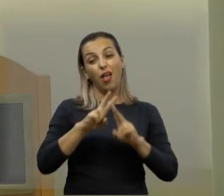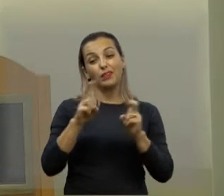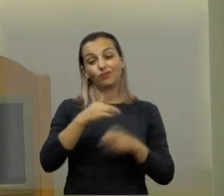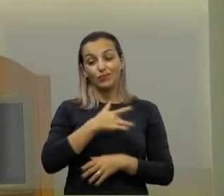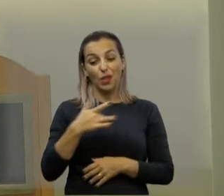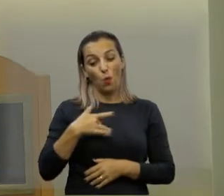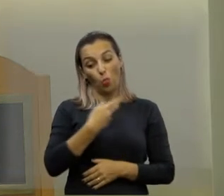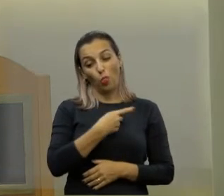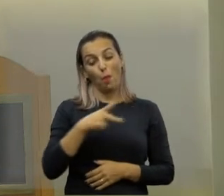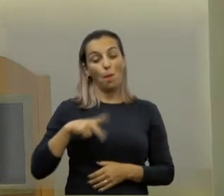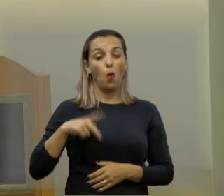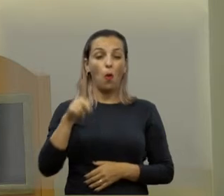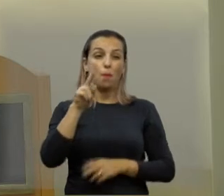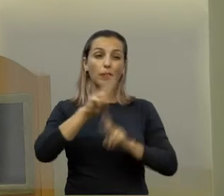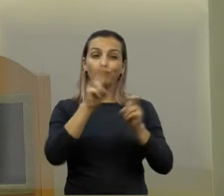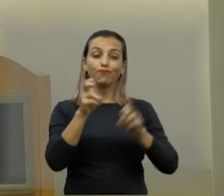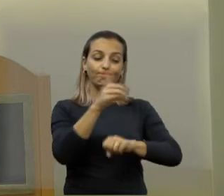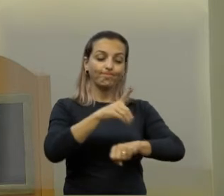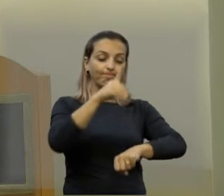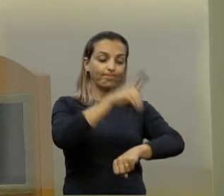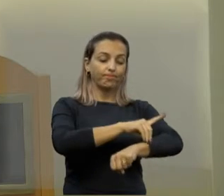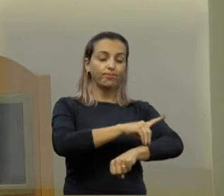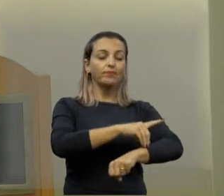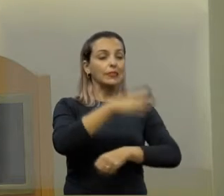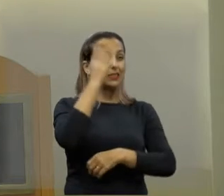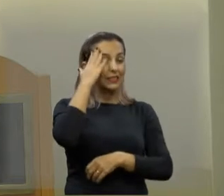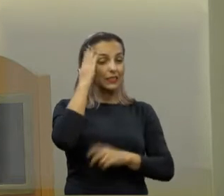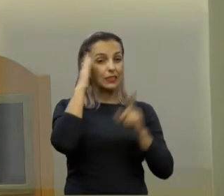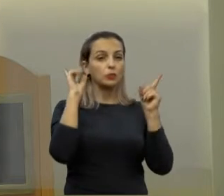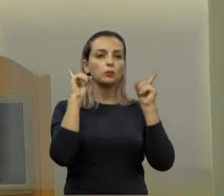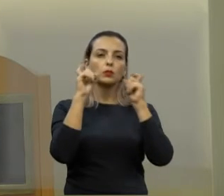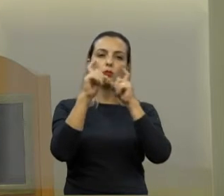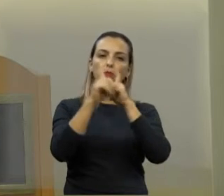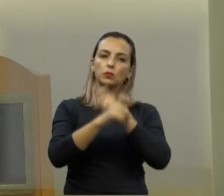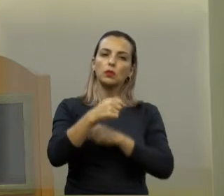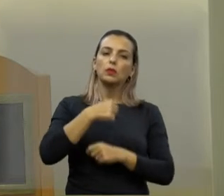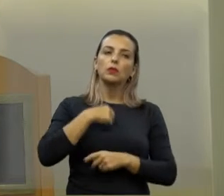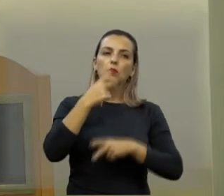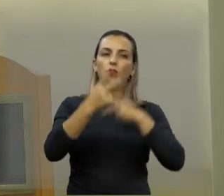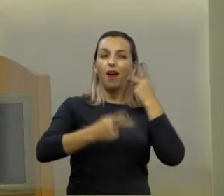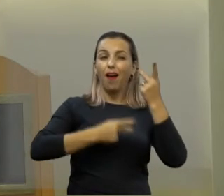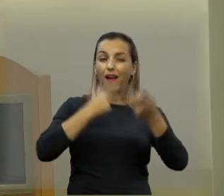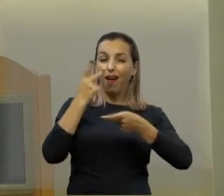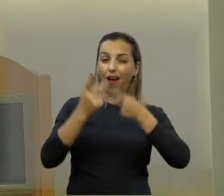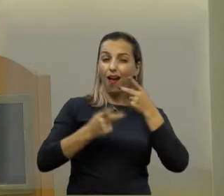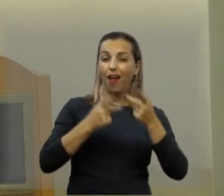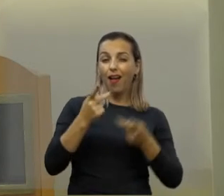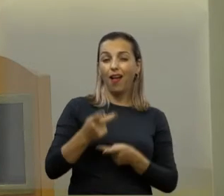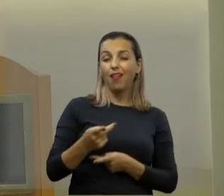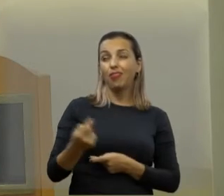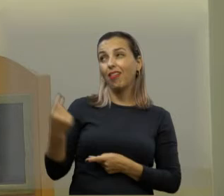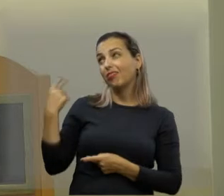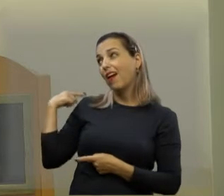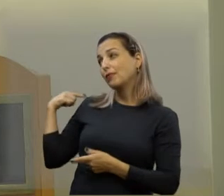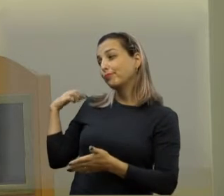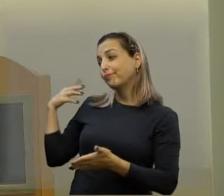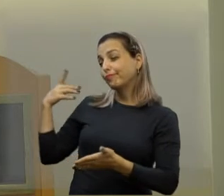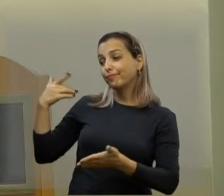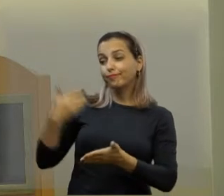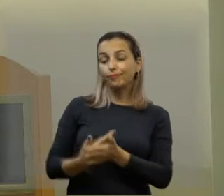pública né de dengue gente sabe as dificuldades que eu já vem falando aqui se puxar lá atrás a minha fala